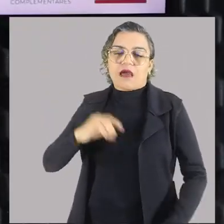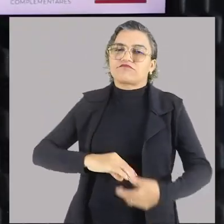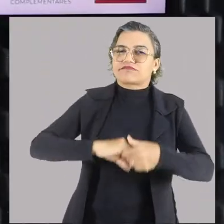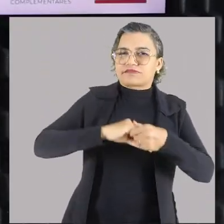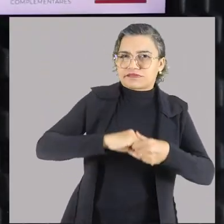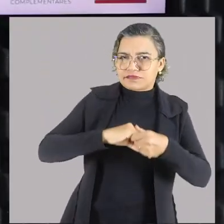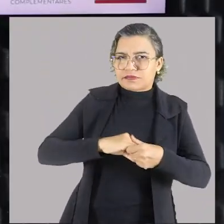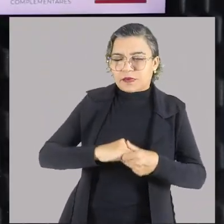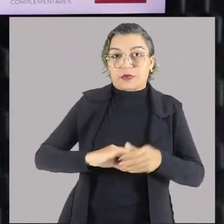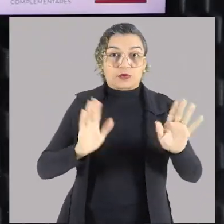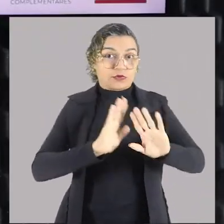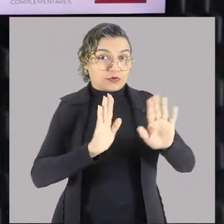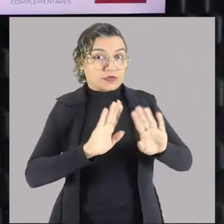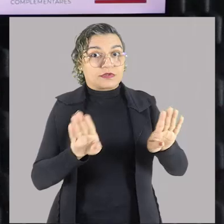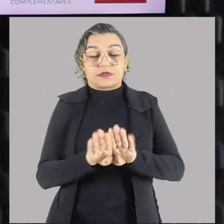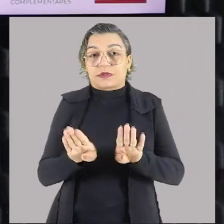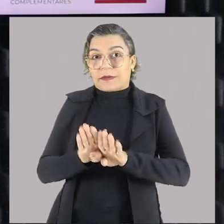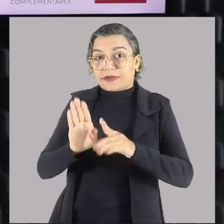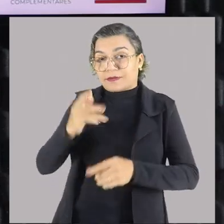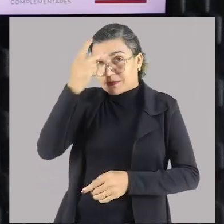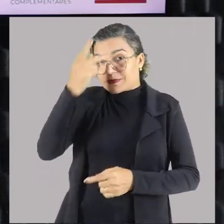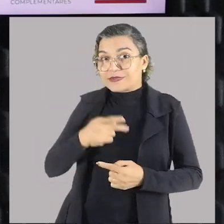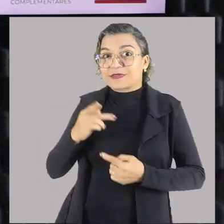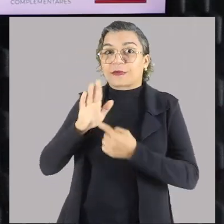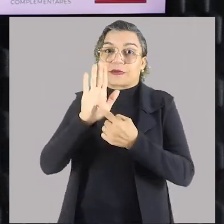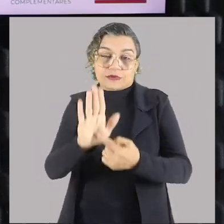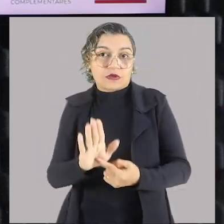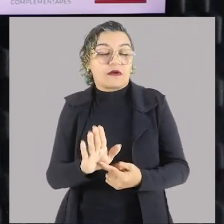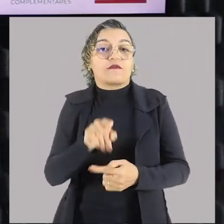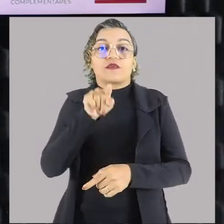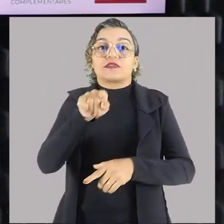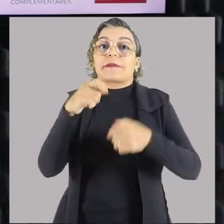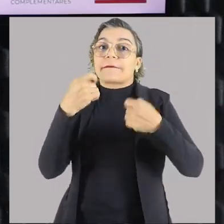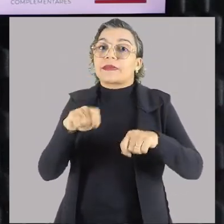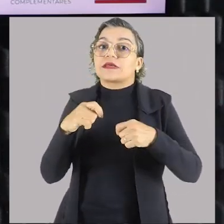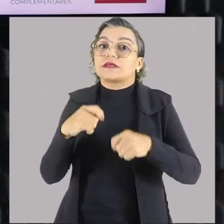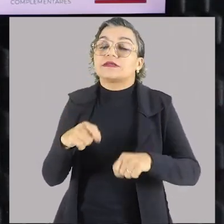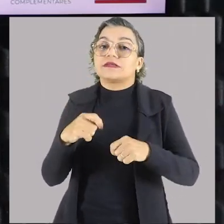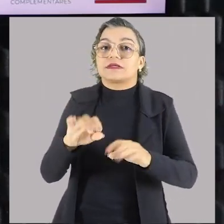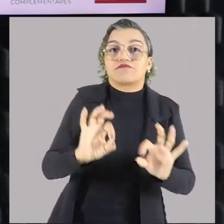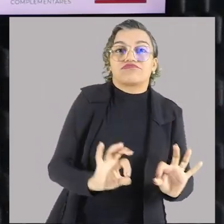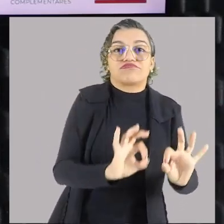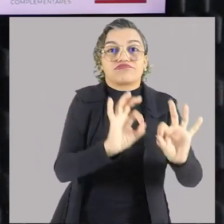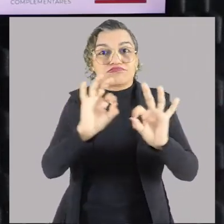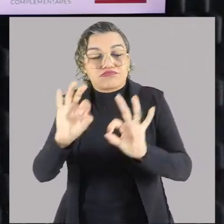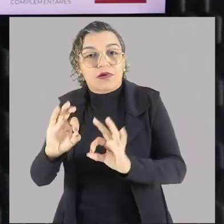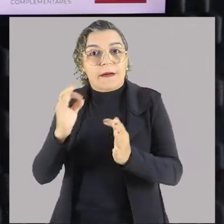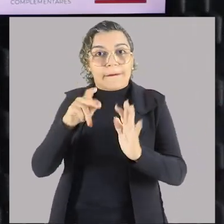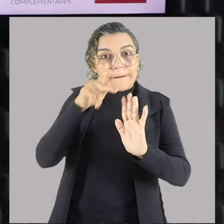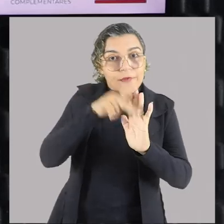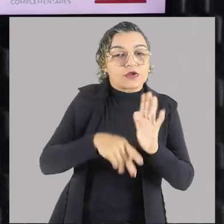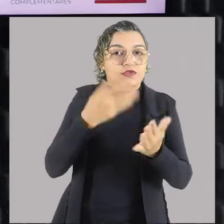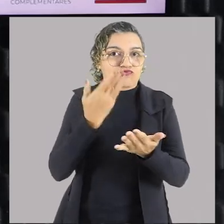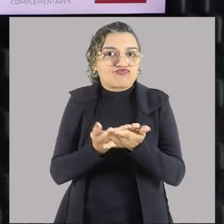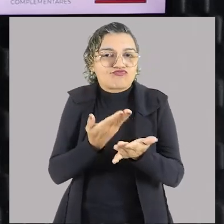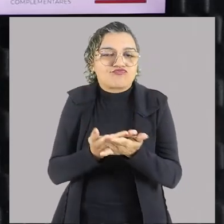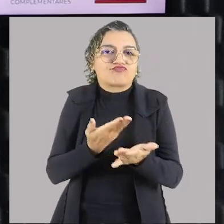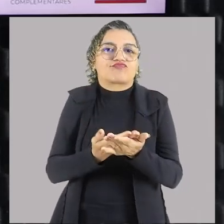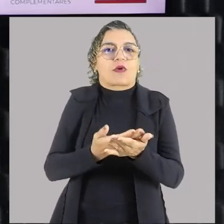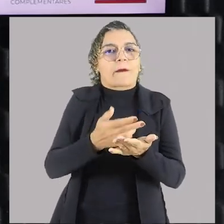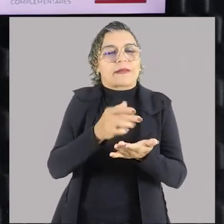questão é a saudação informal, principalmente entre amigos. O que eu posso usar? Eu posso usar a